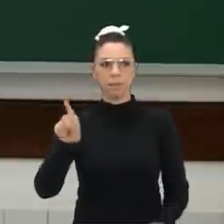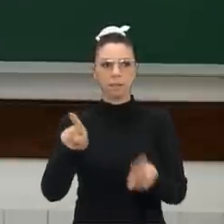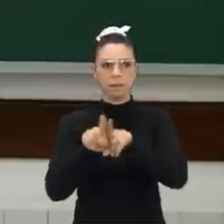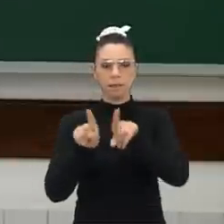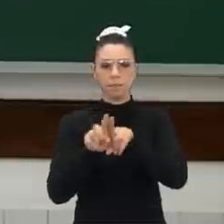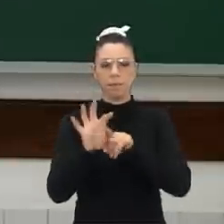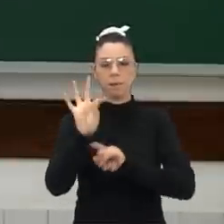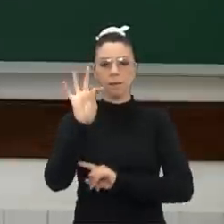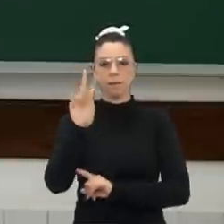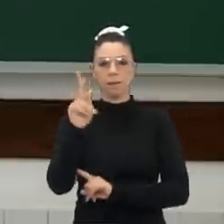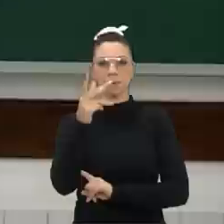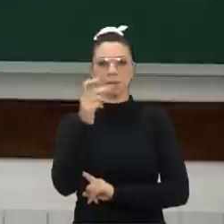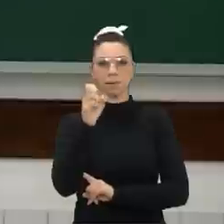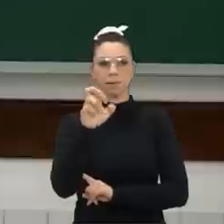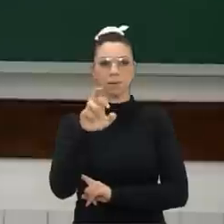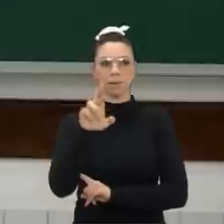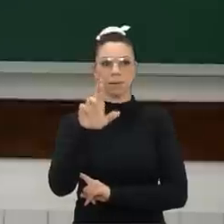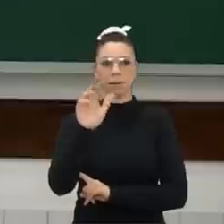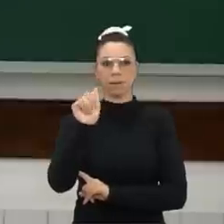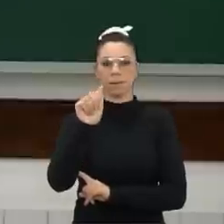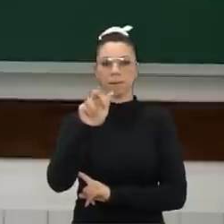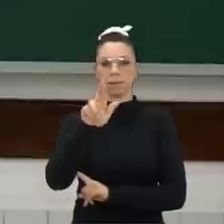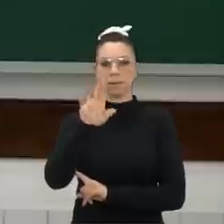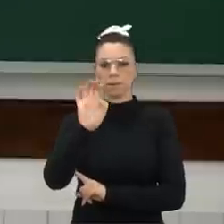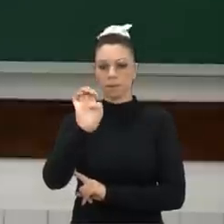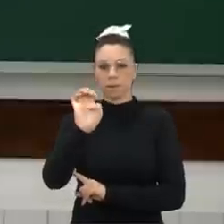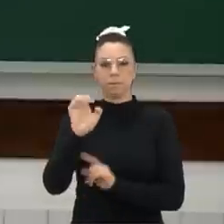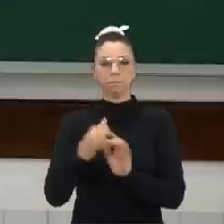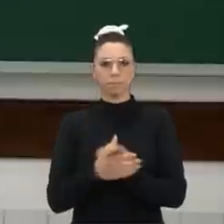nós vamos responder às seguintes perguntas.